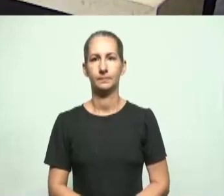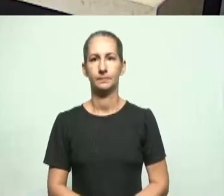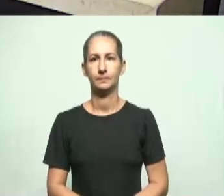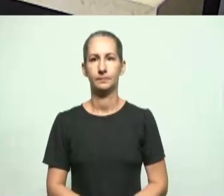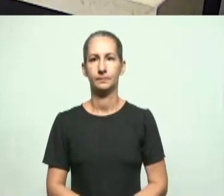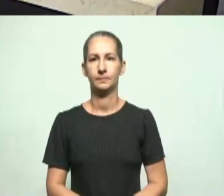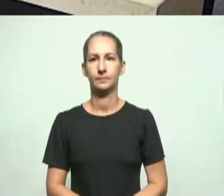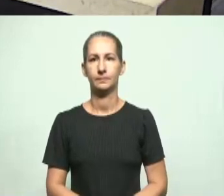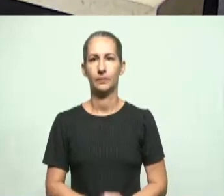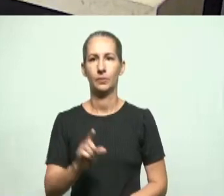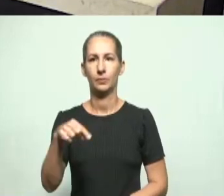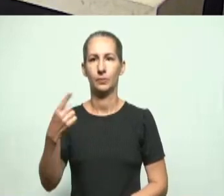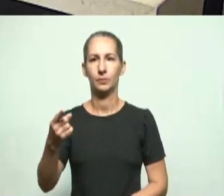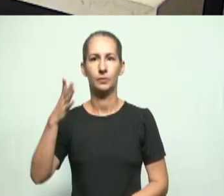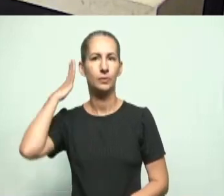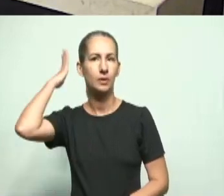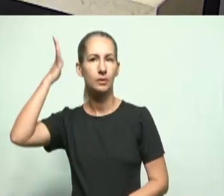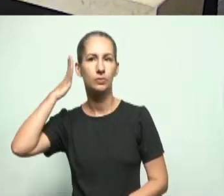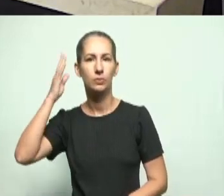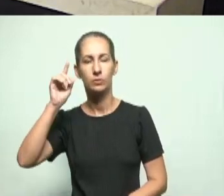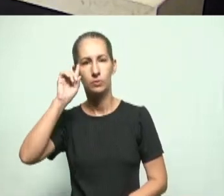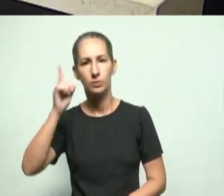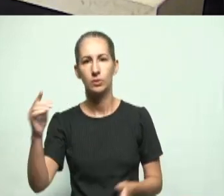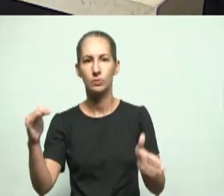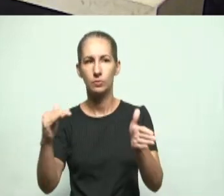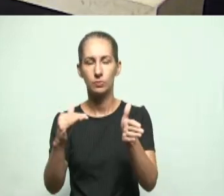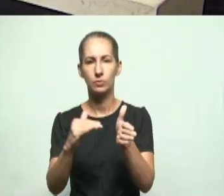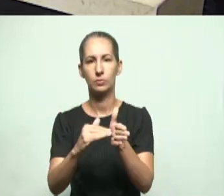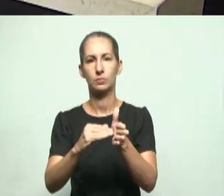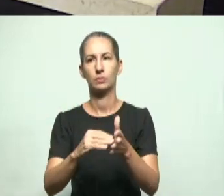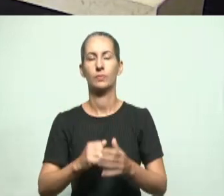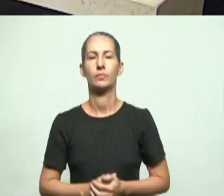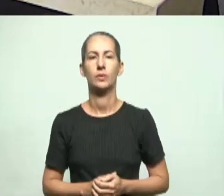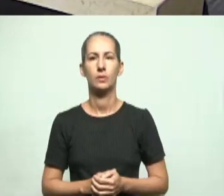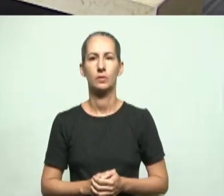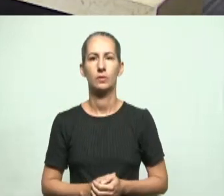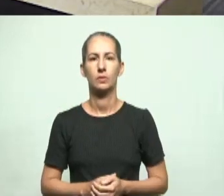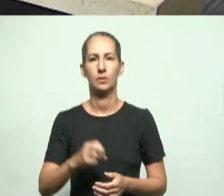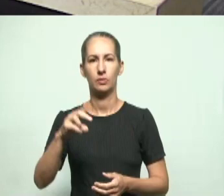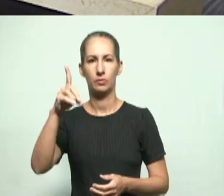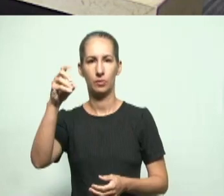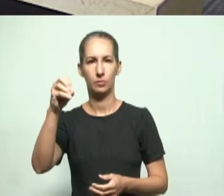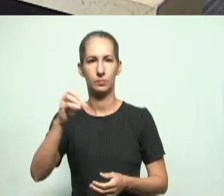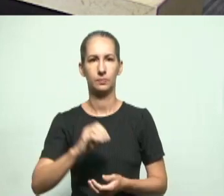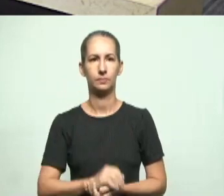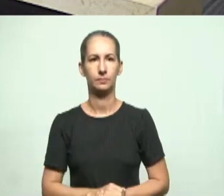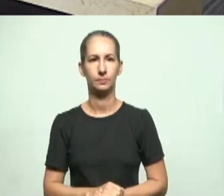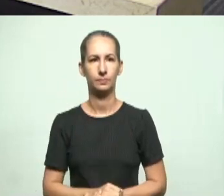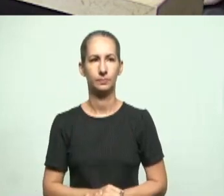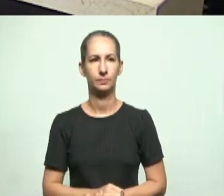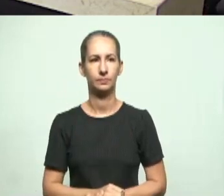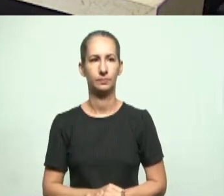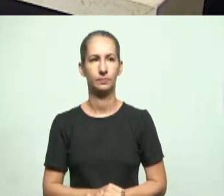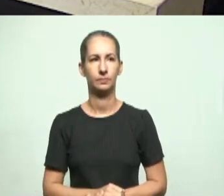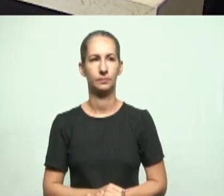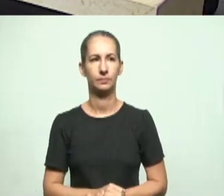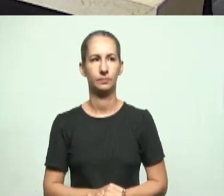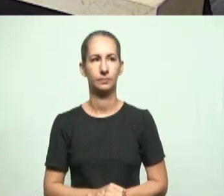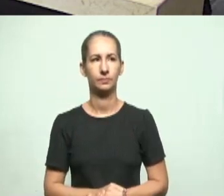O próximo orador do dia e último orador, vereador Nivaldo Bacurau.